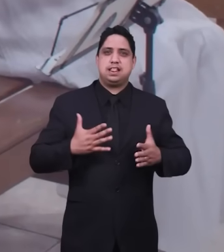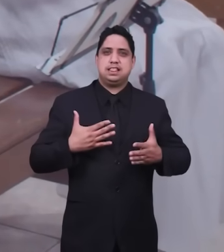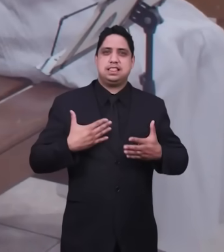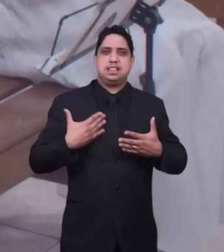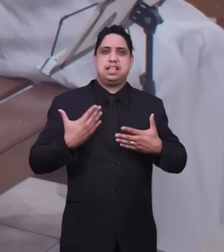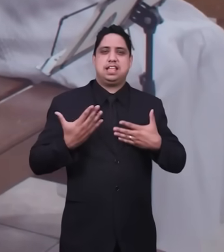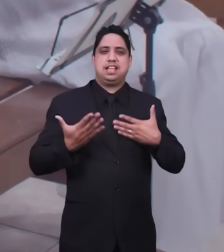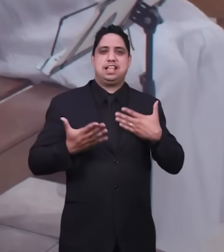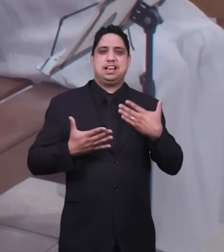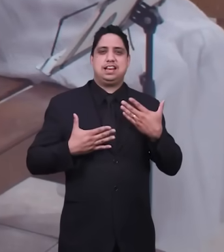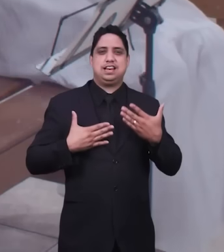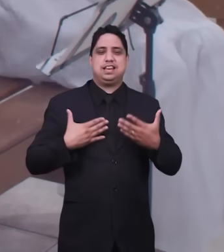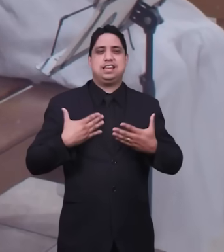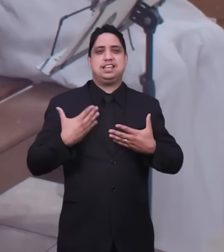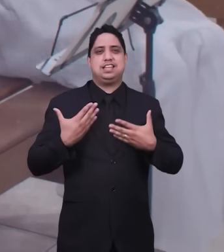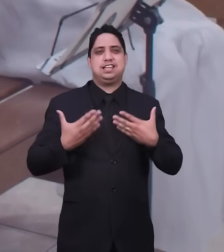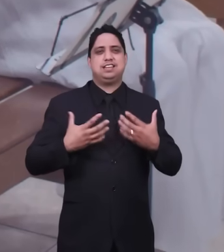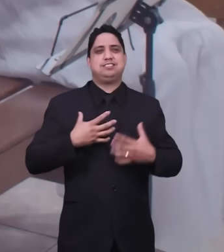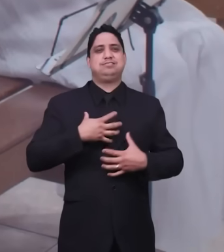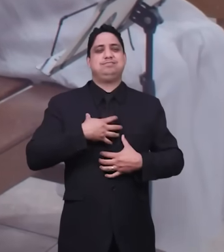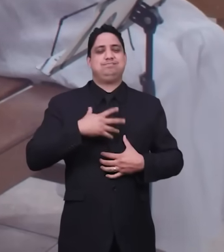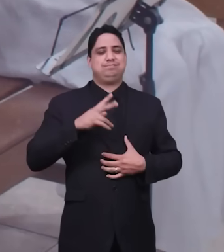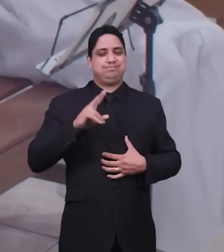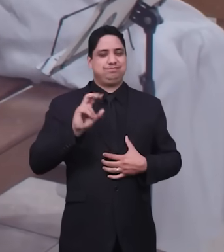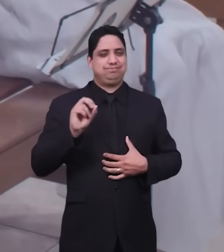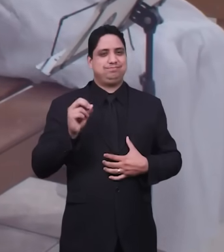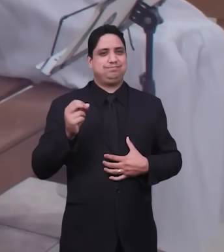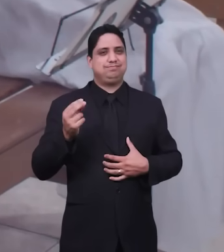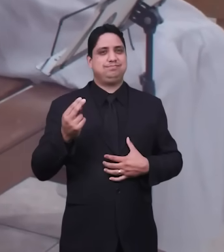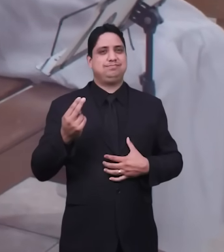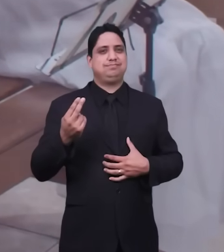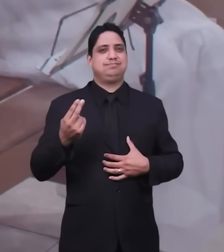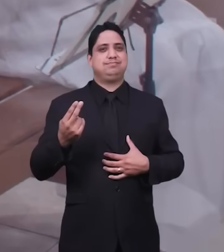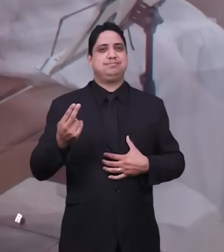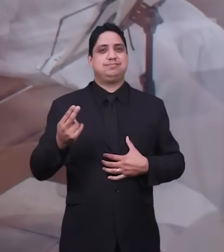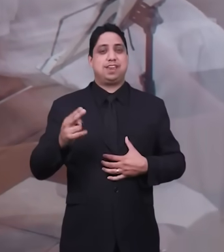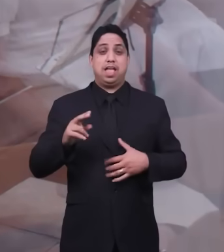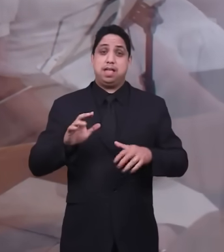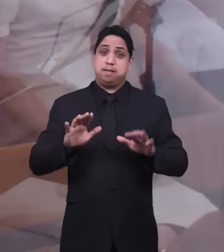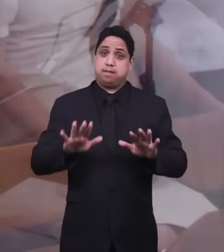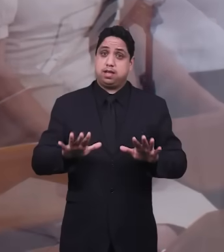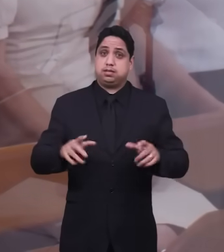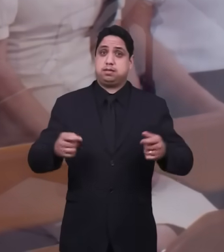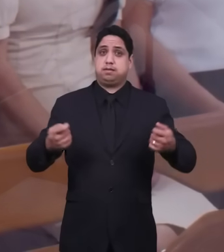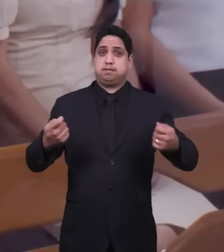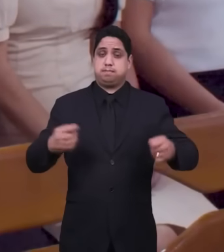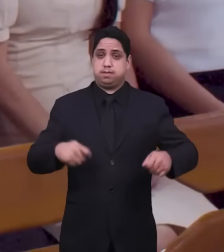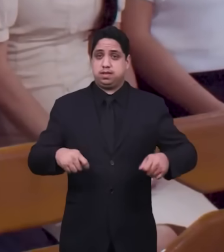Vai chegar.